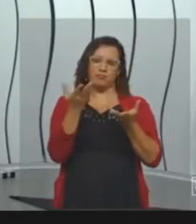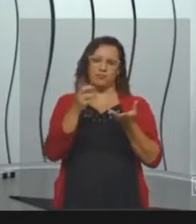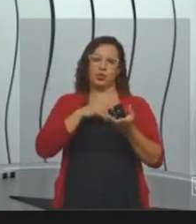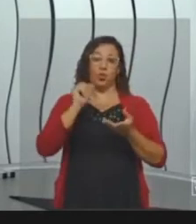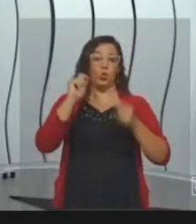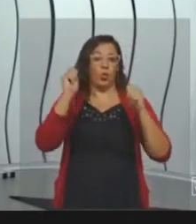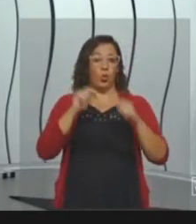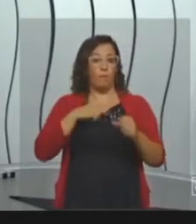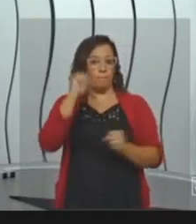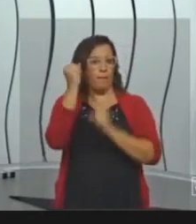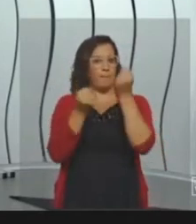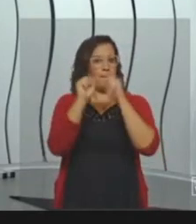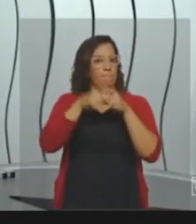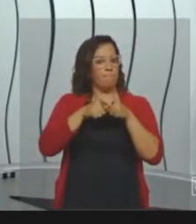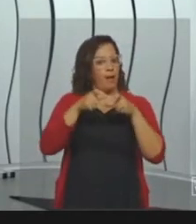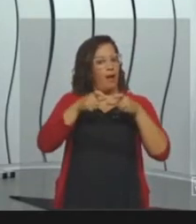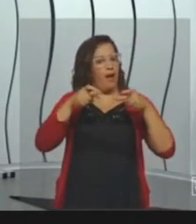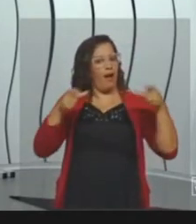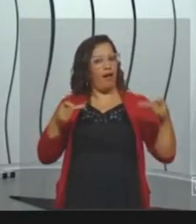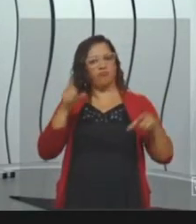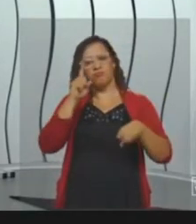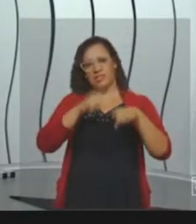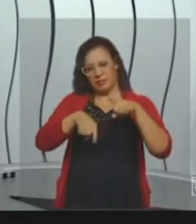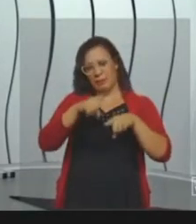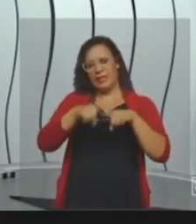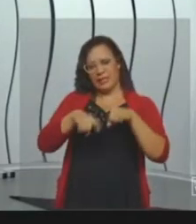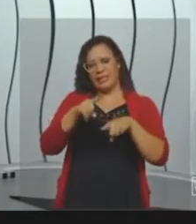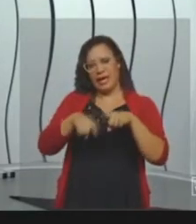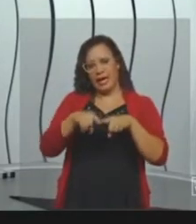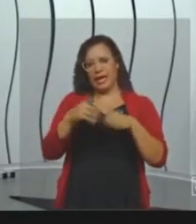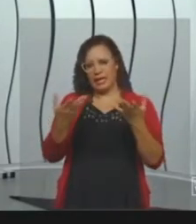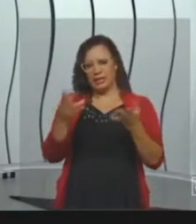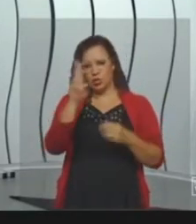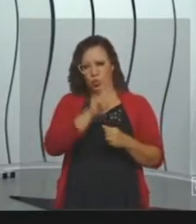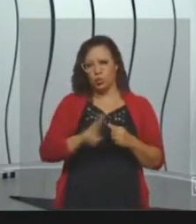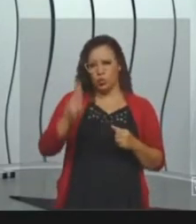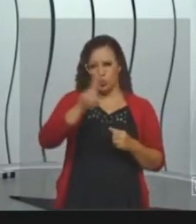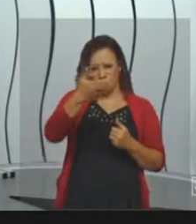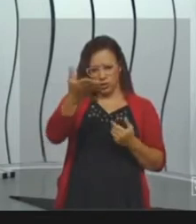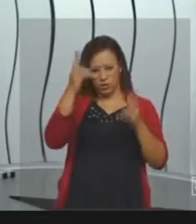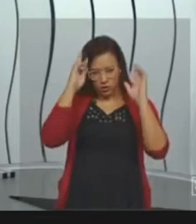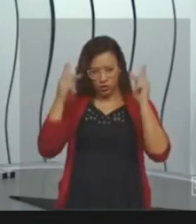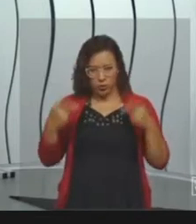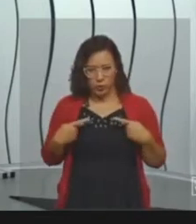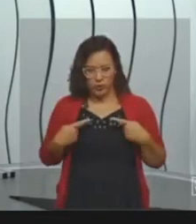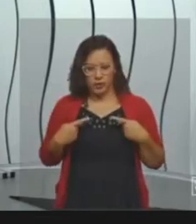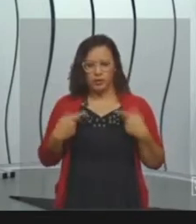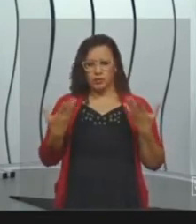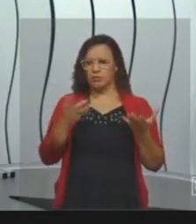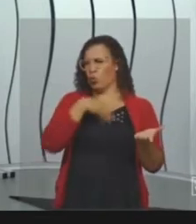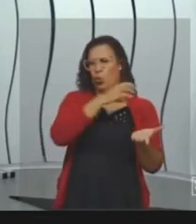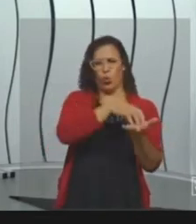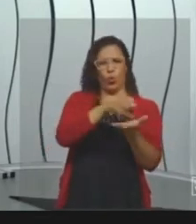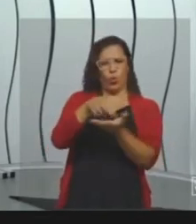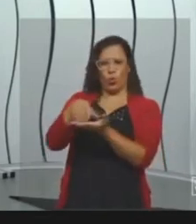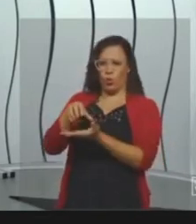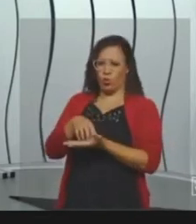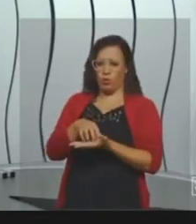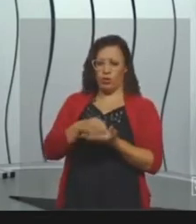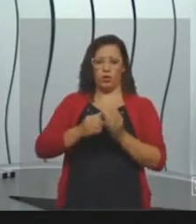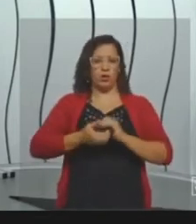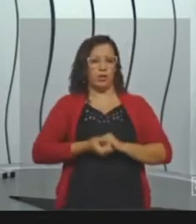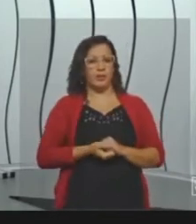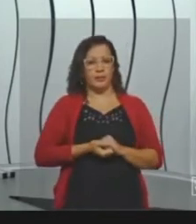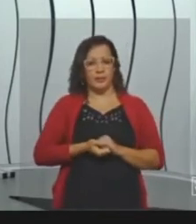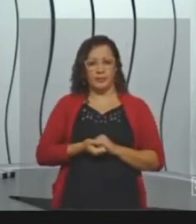de produção dos materiais de utilidade humana em todos os setores.